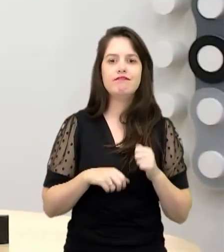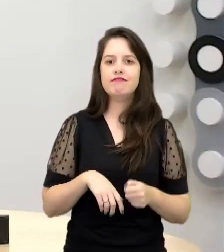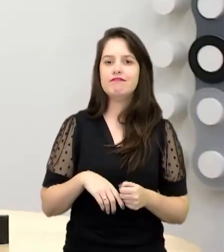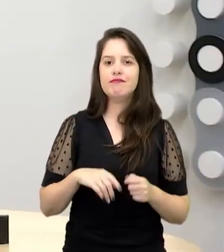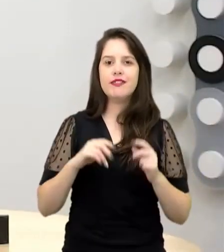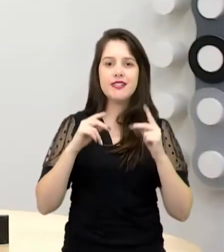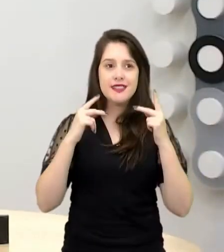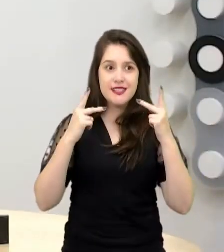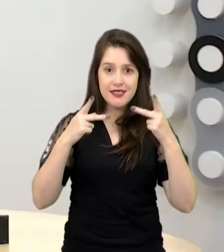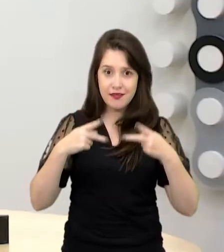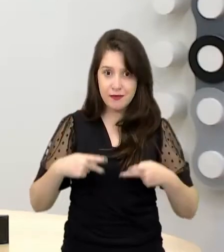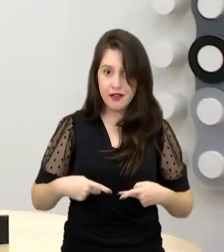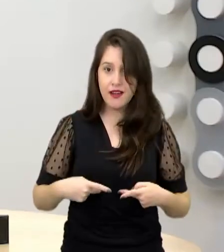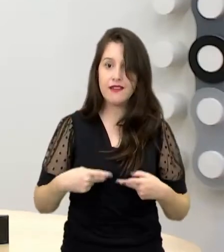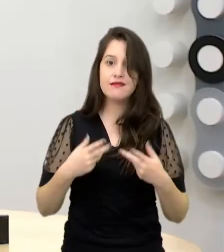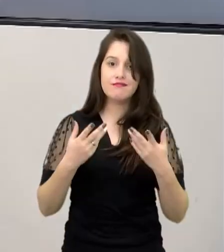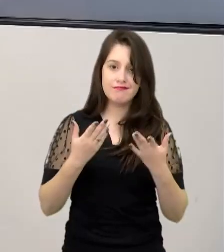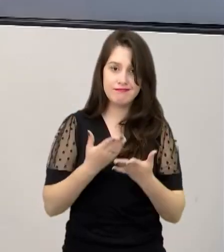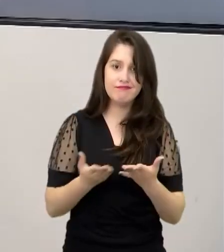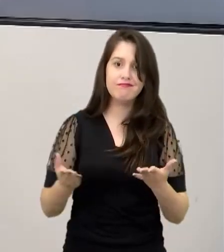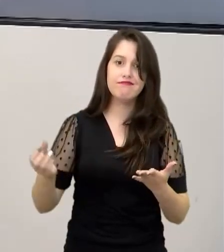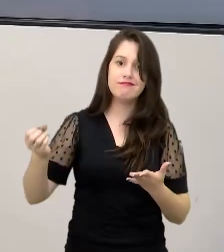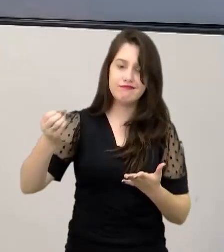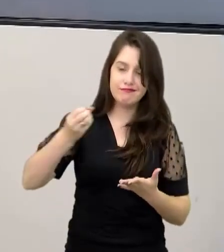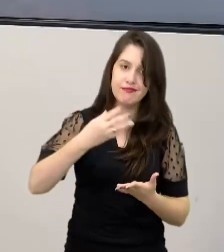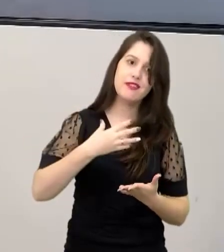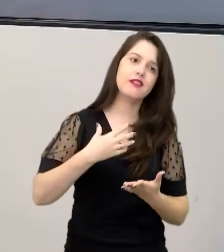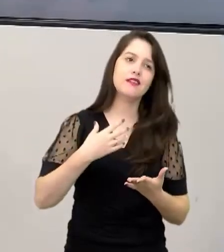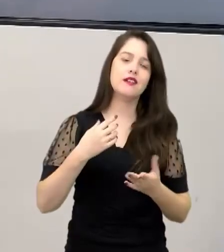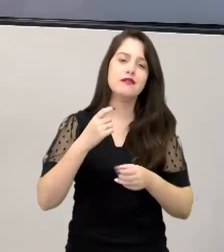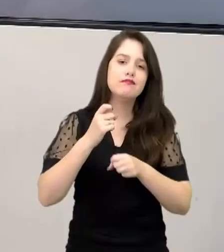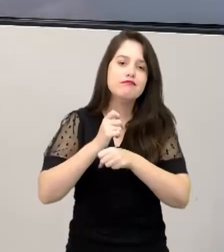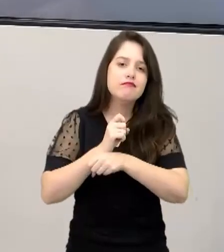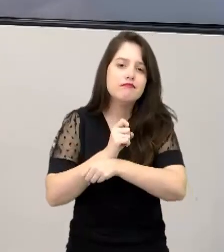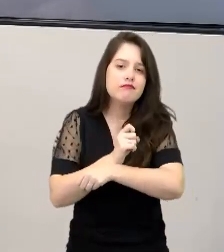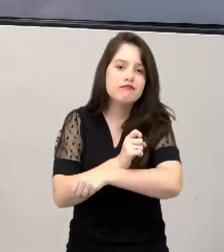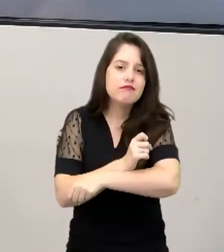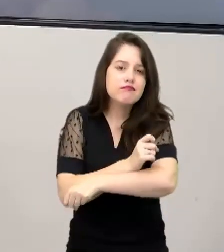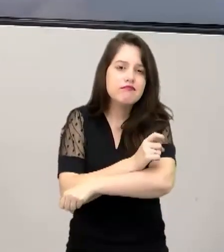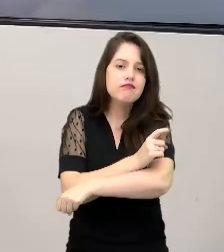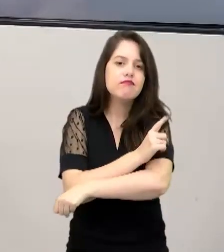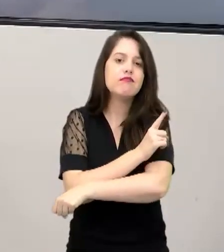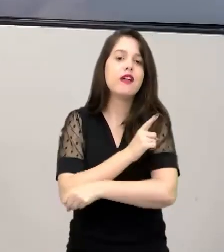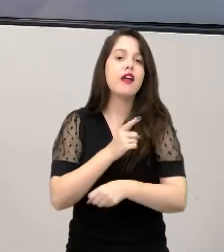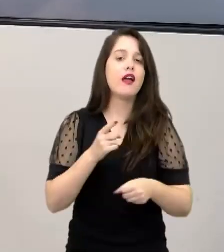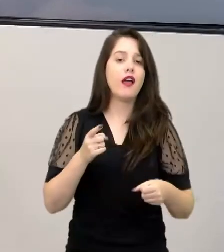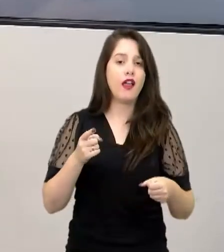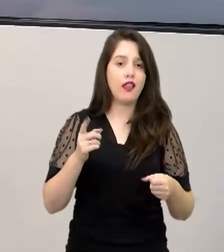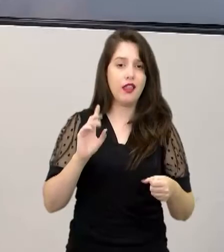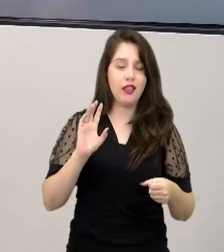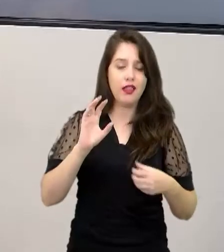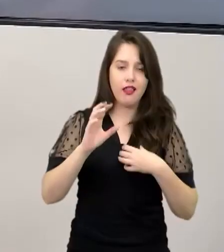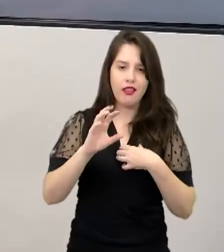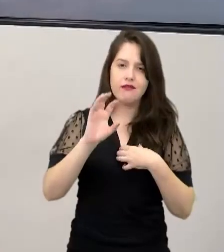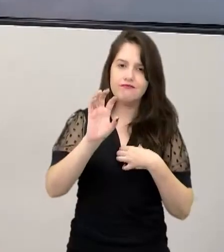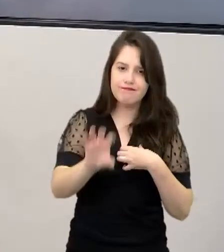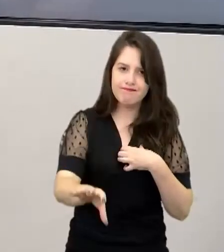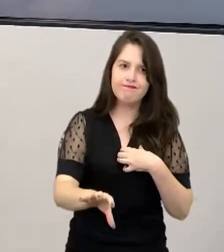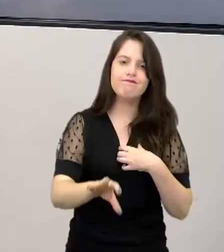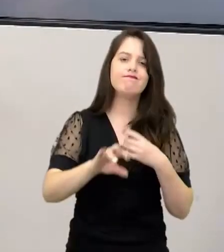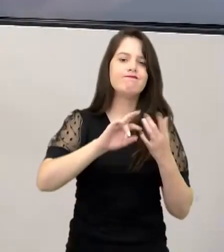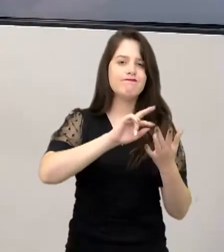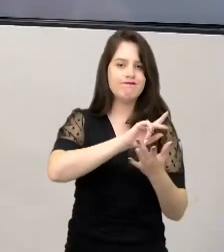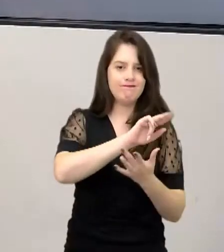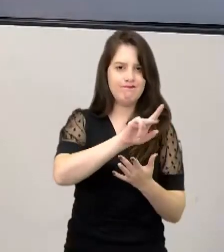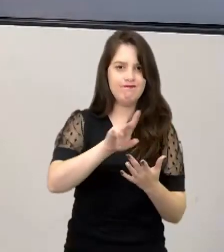sempre, todo dia tá algo novo. a gente está sempre evoluindo, né? Então aí, né, nesse sentido, os aspectos da